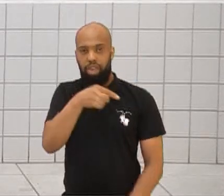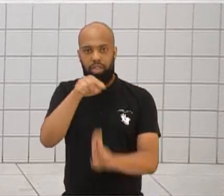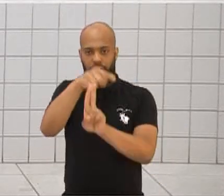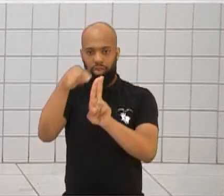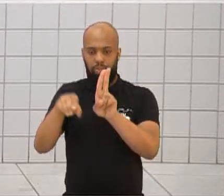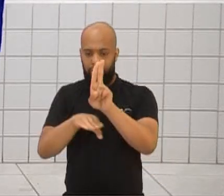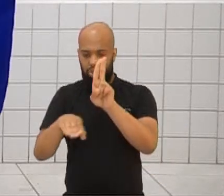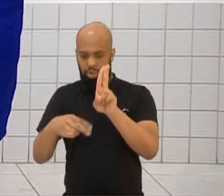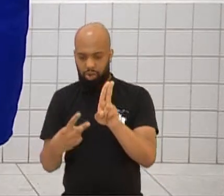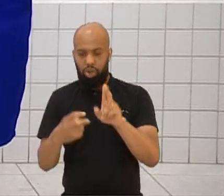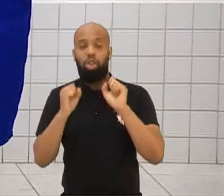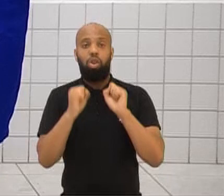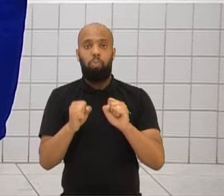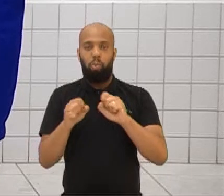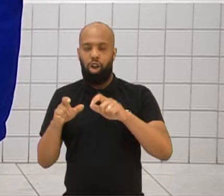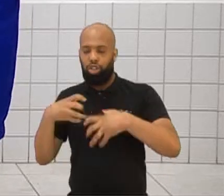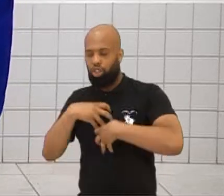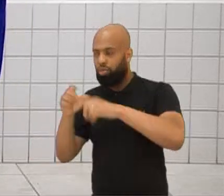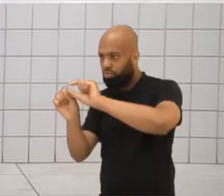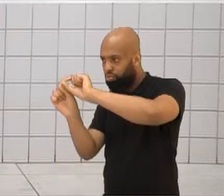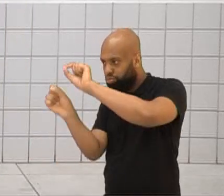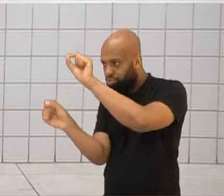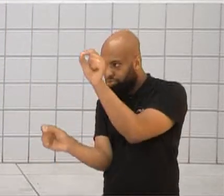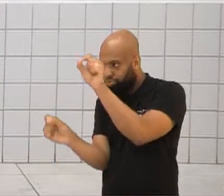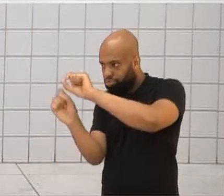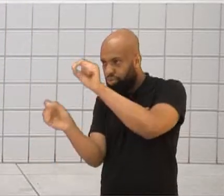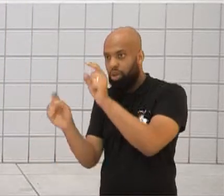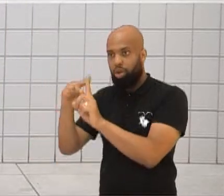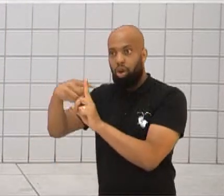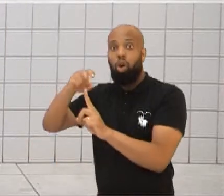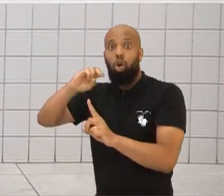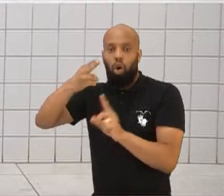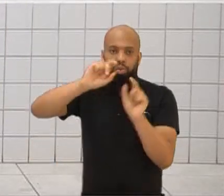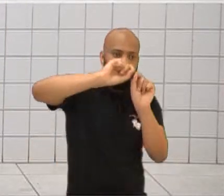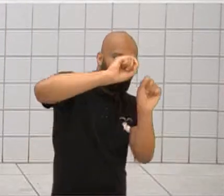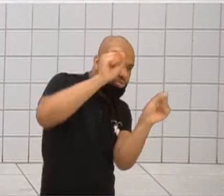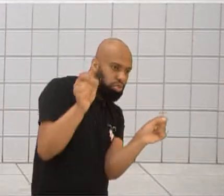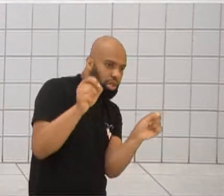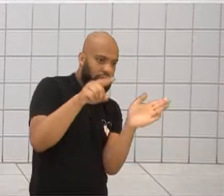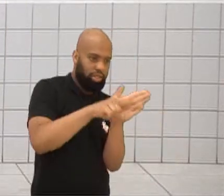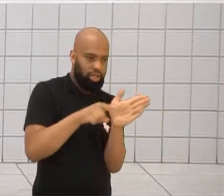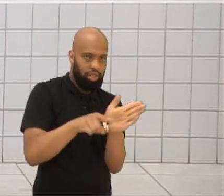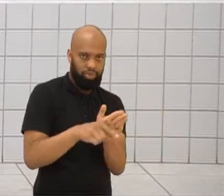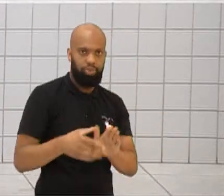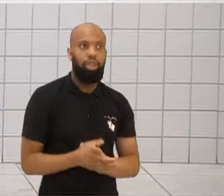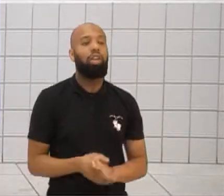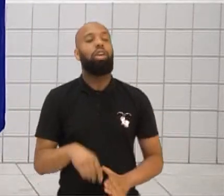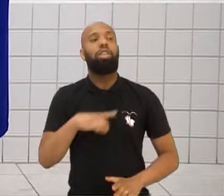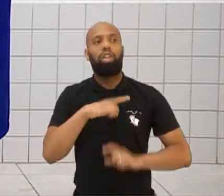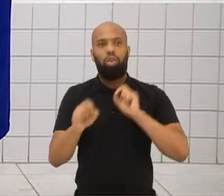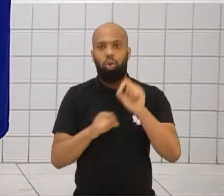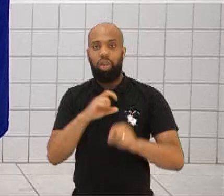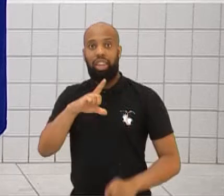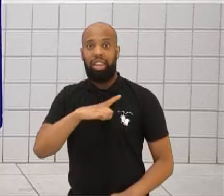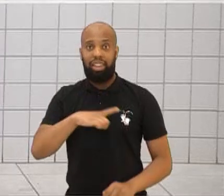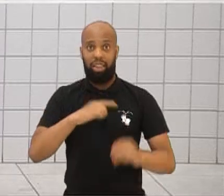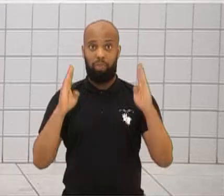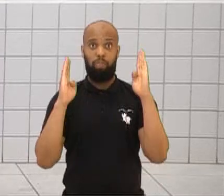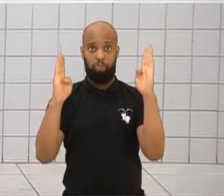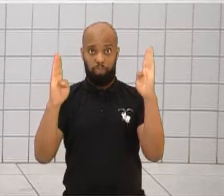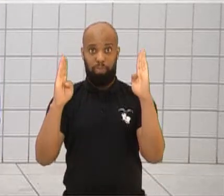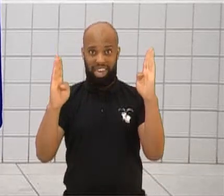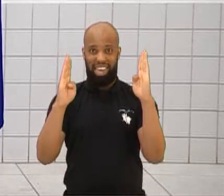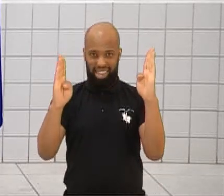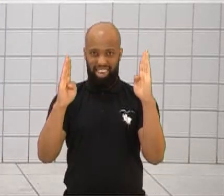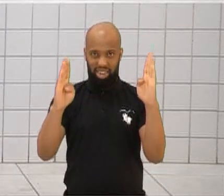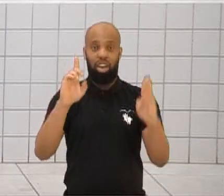pode trabalhar com arcos positivos ou arcos negativos. Então, eu tenho aqui. Então, aqui eu tenho, né, o período, né, que está